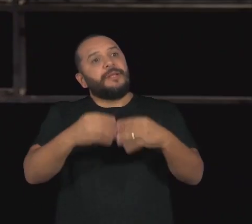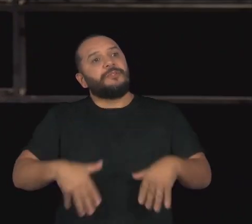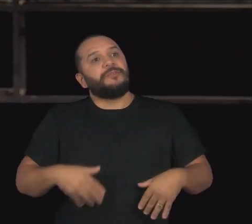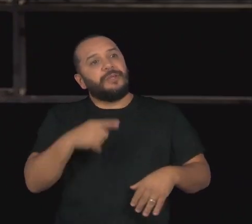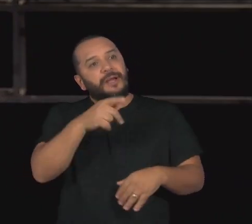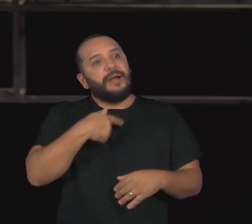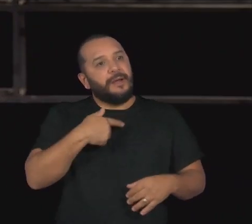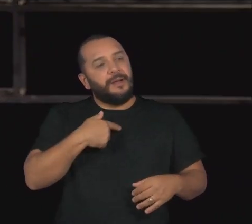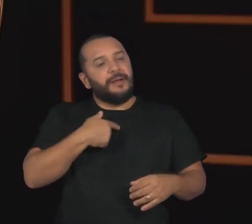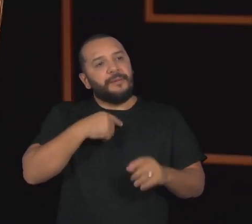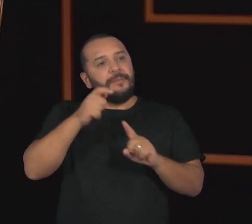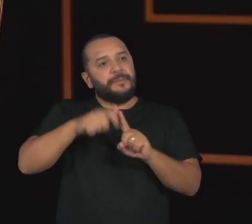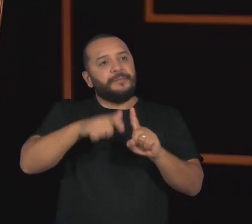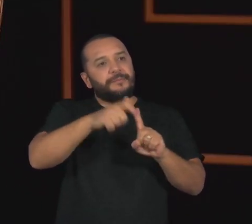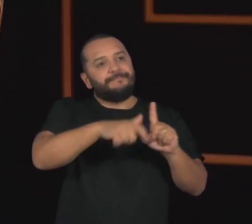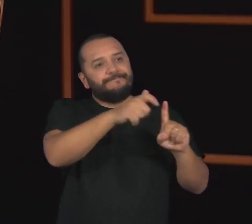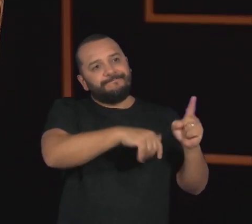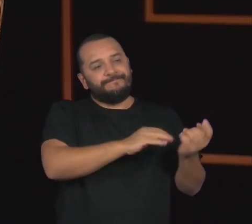suas personagens?